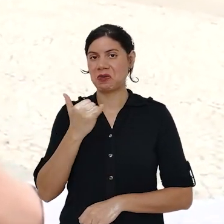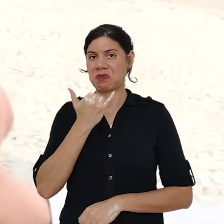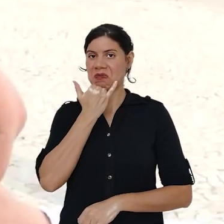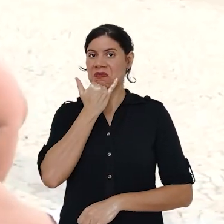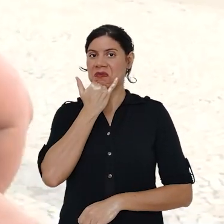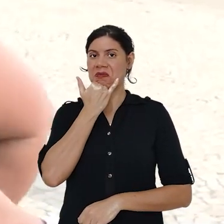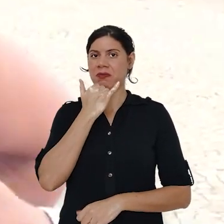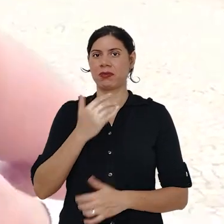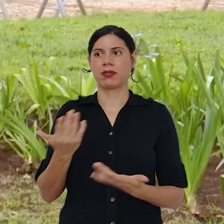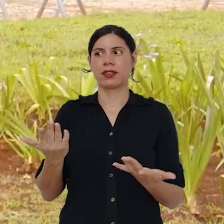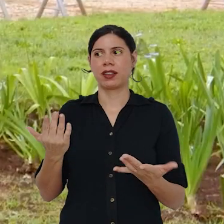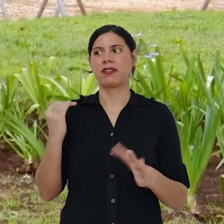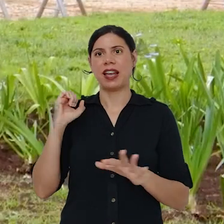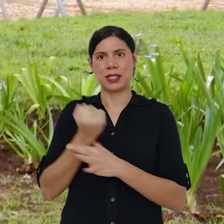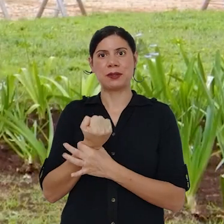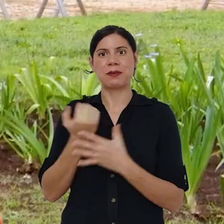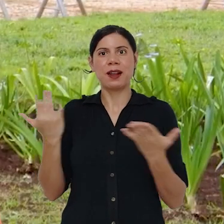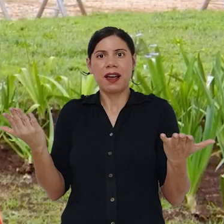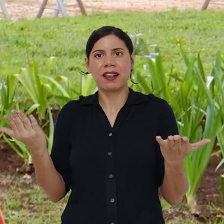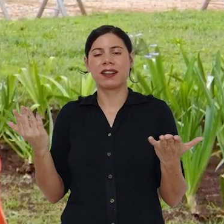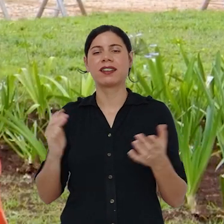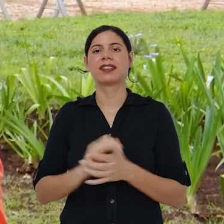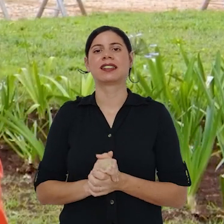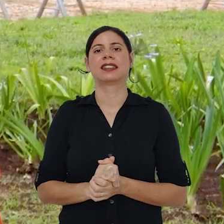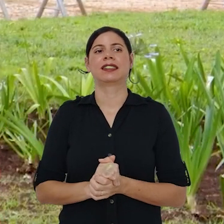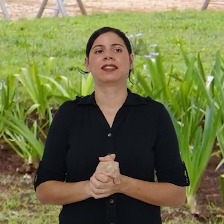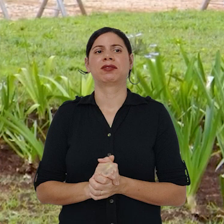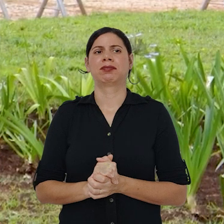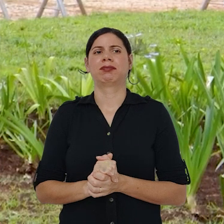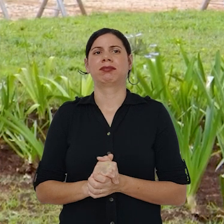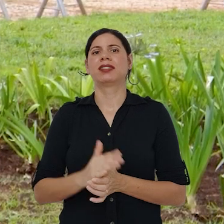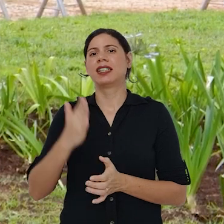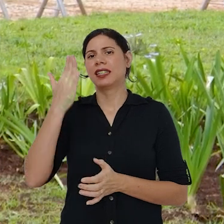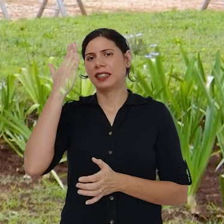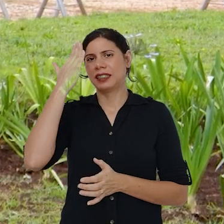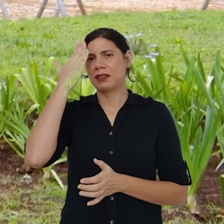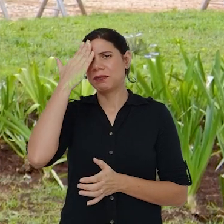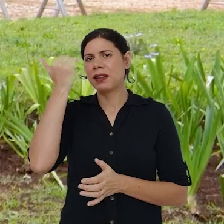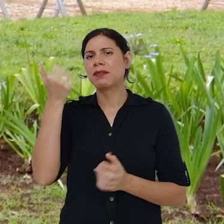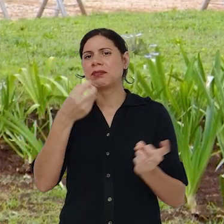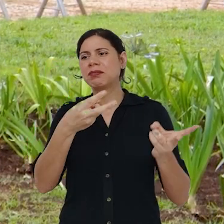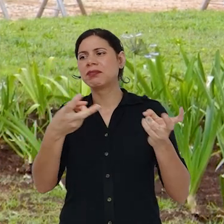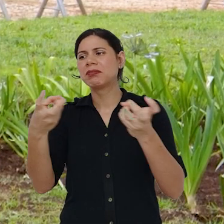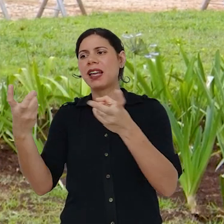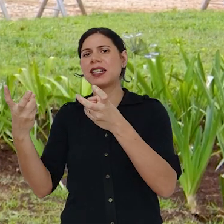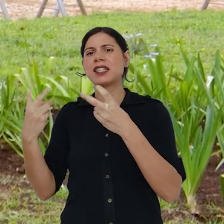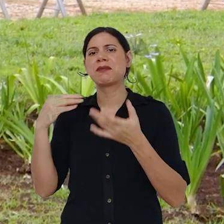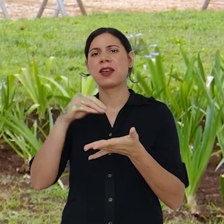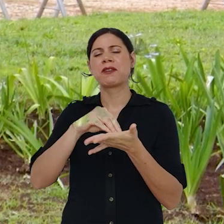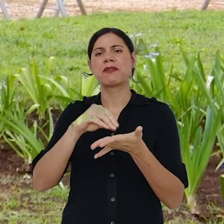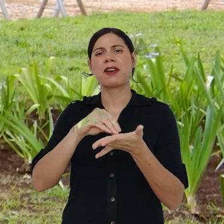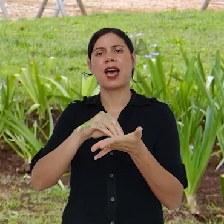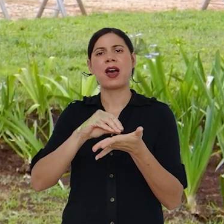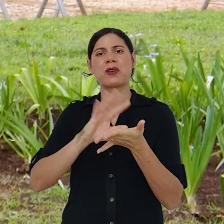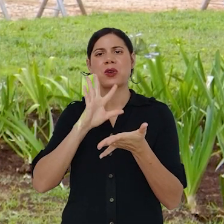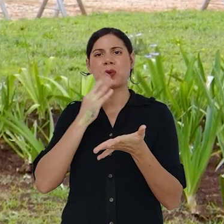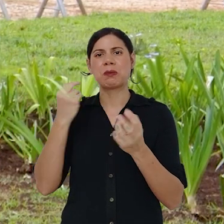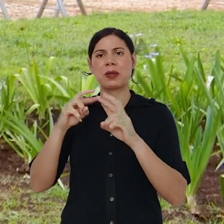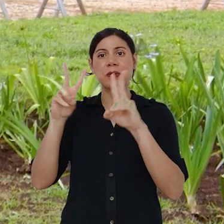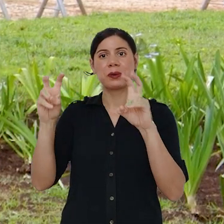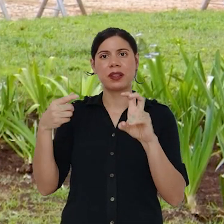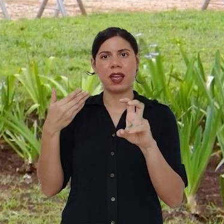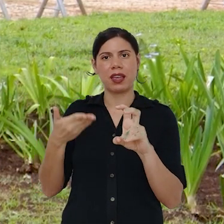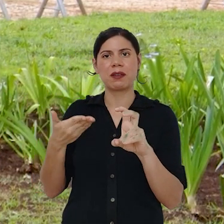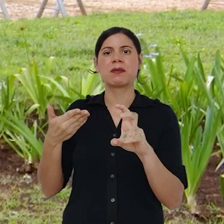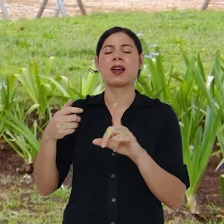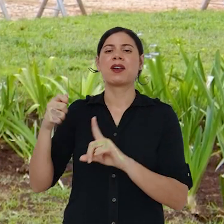coisa. É fácil de entender a falta de conhecimento de um tema tão recente, né? Afinal, foi em agosto deste ano que o